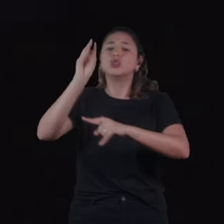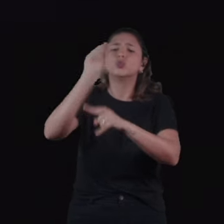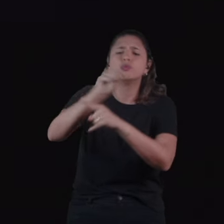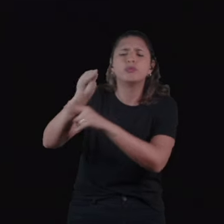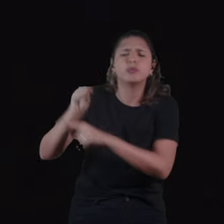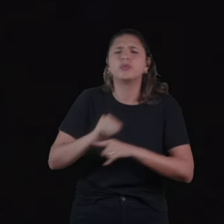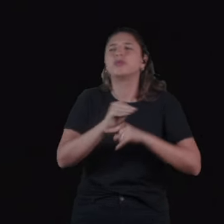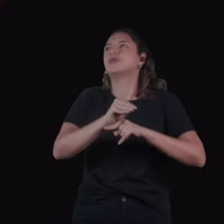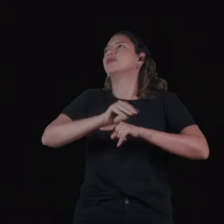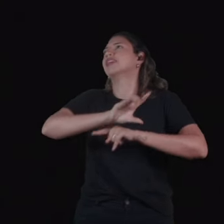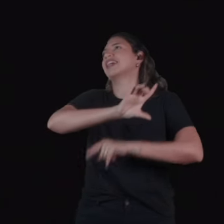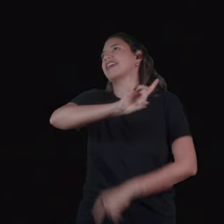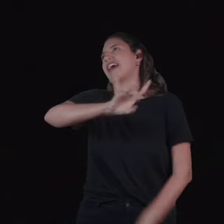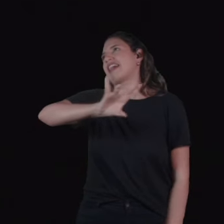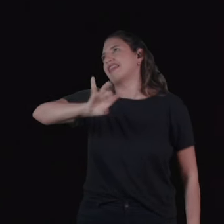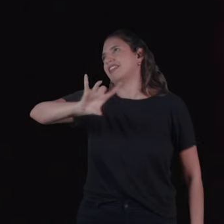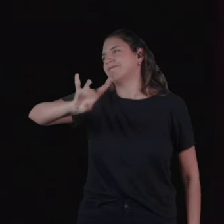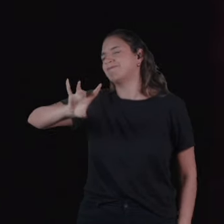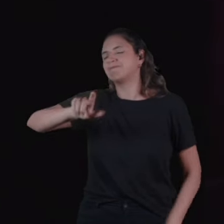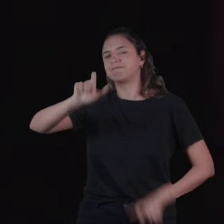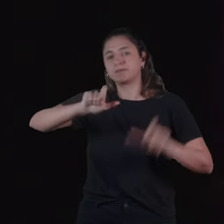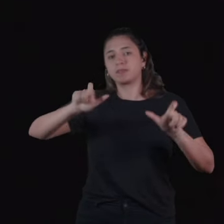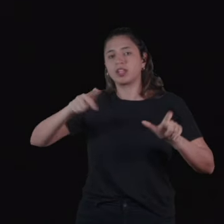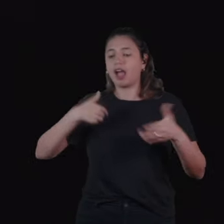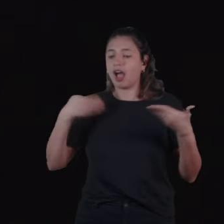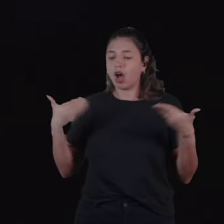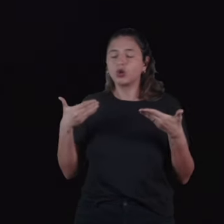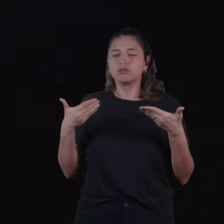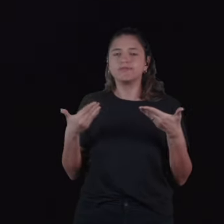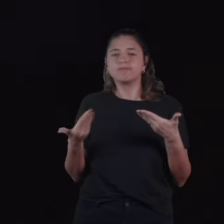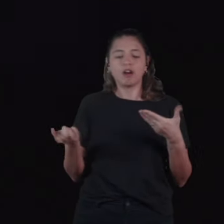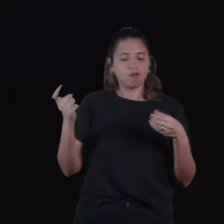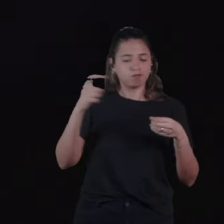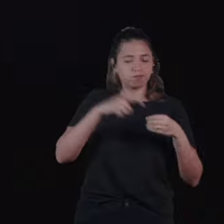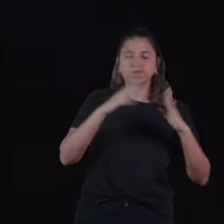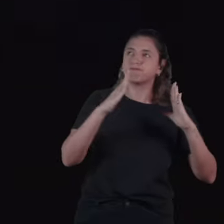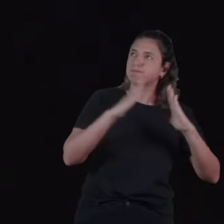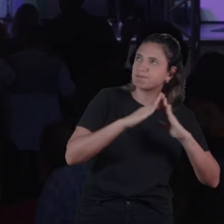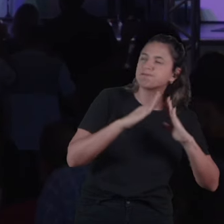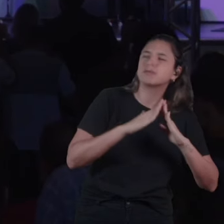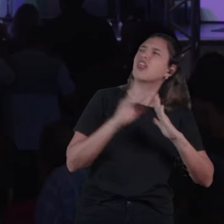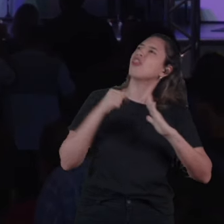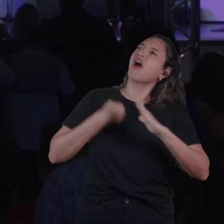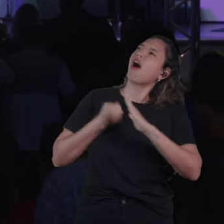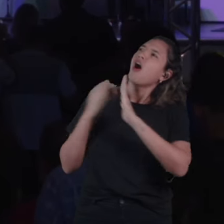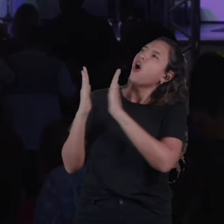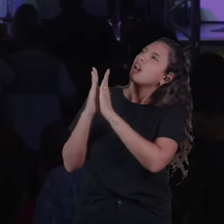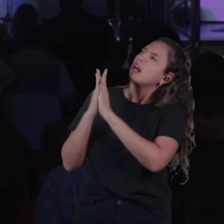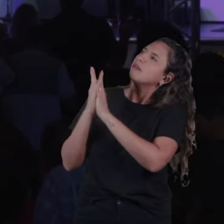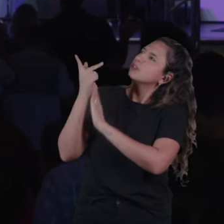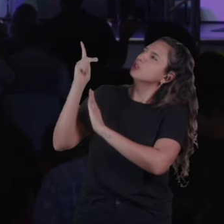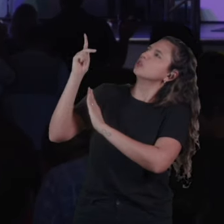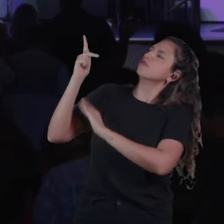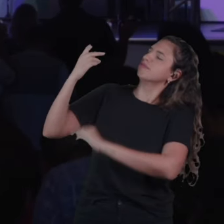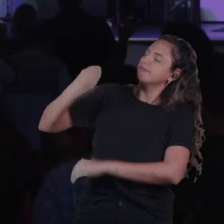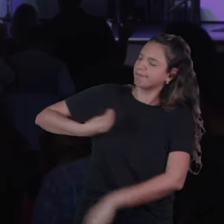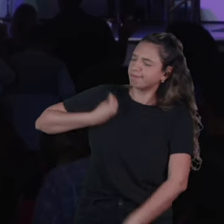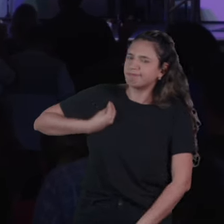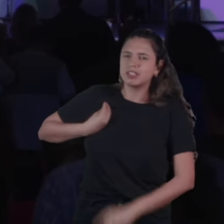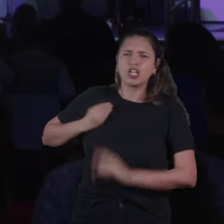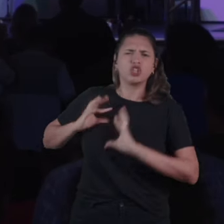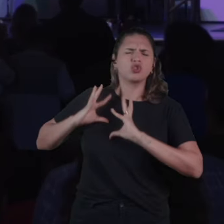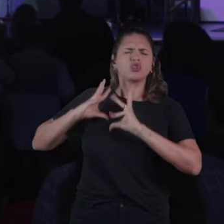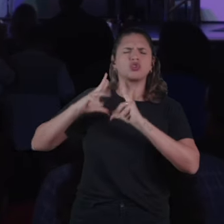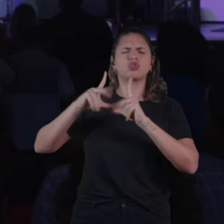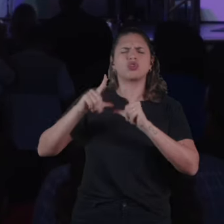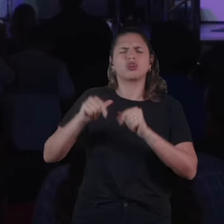dos teus filhos, Pai. Senhor, ao sairmos desse culto agora, nós oramos para que a tua presença seja manifesta em todos os momentos da